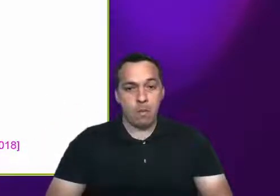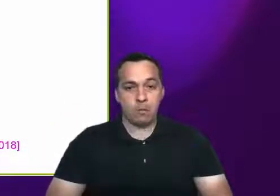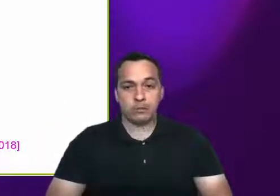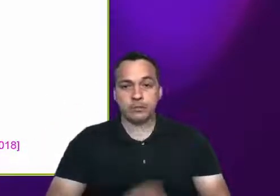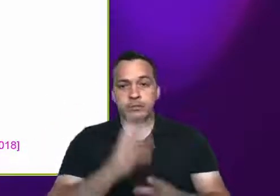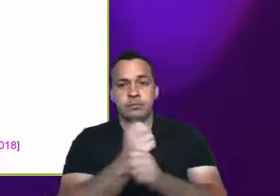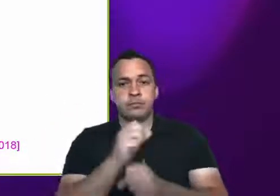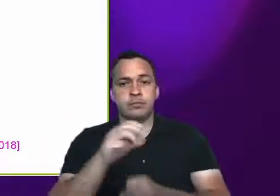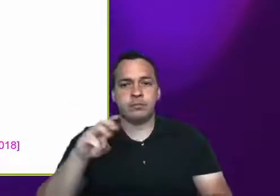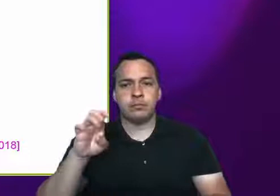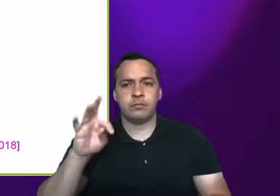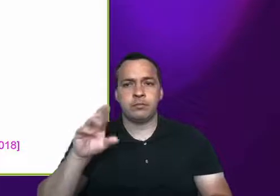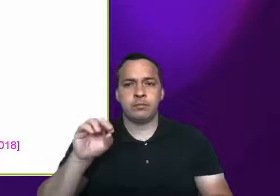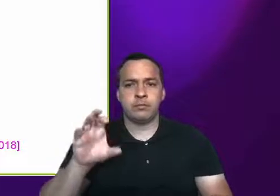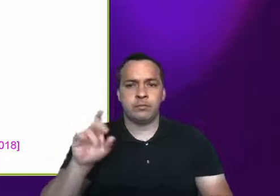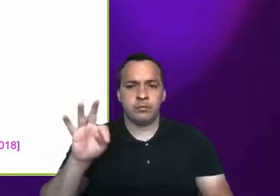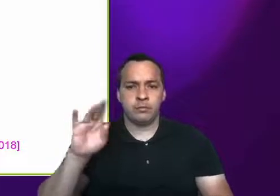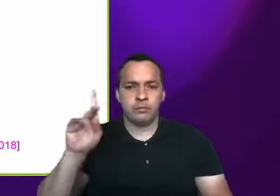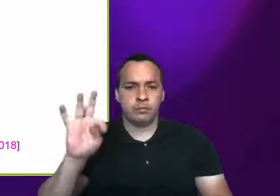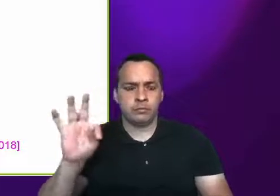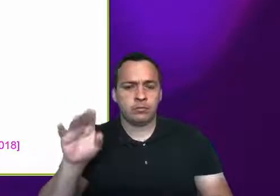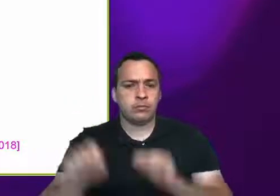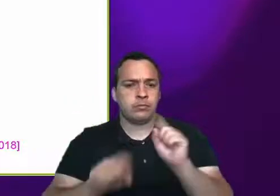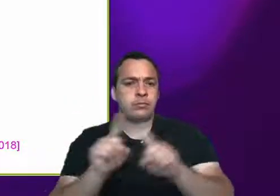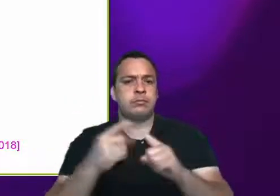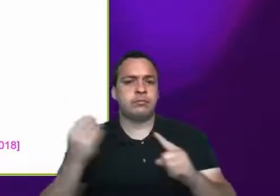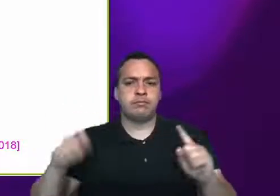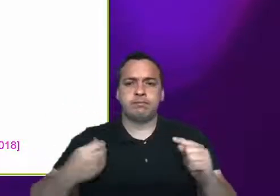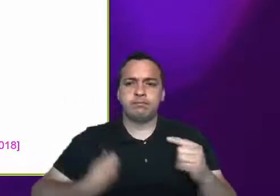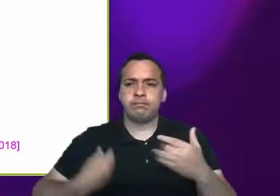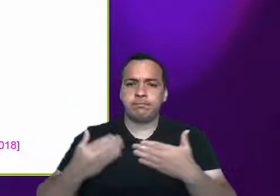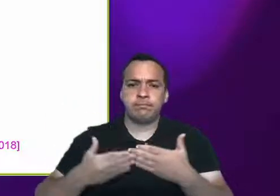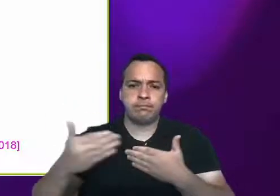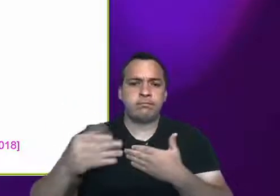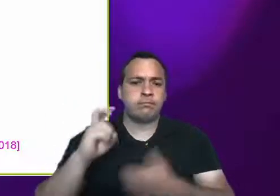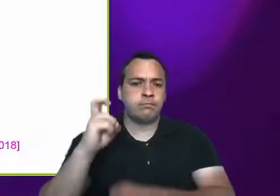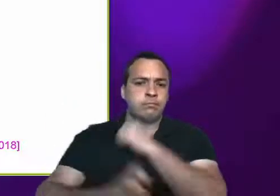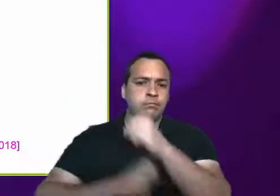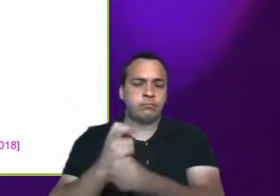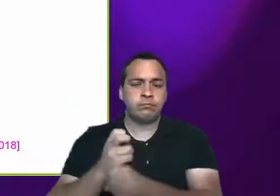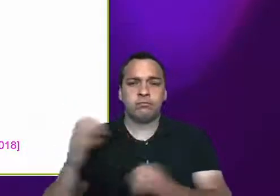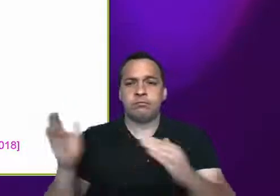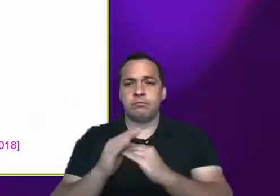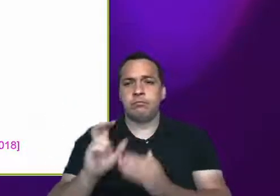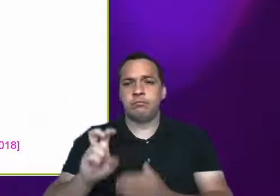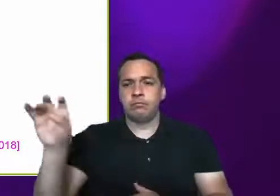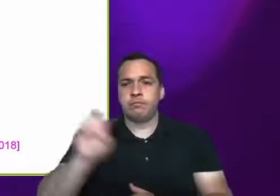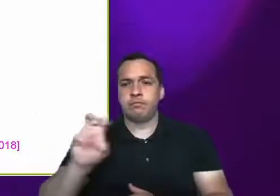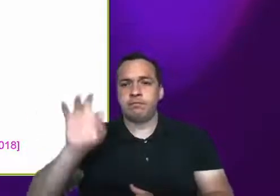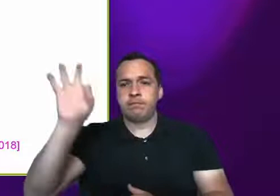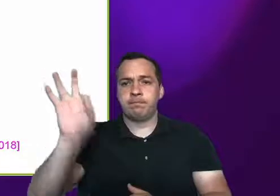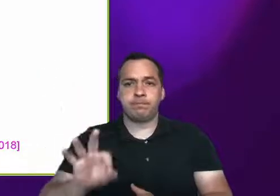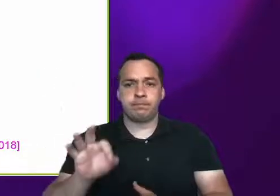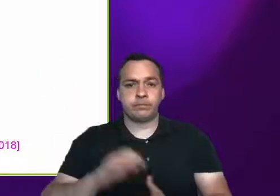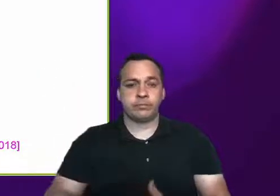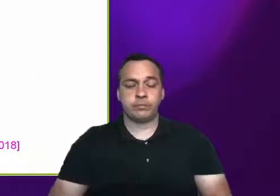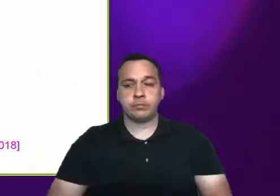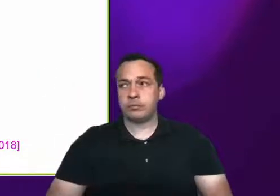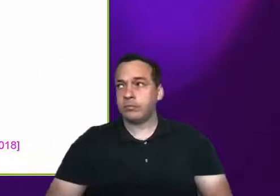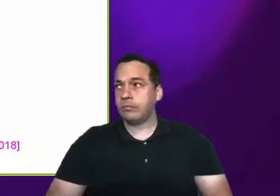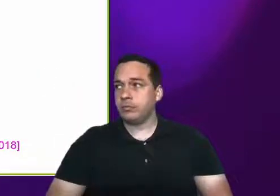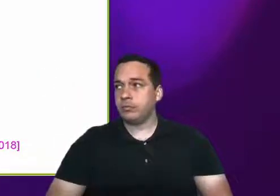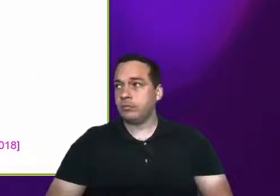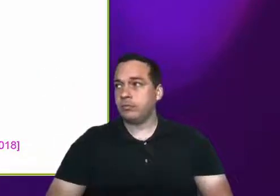Metro Ticket Calculator, vemos que esse paciente pode obter uma sobrevida a 5 anos de